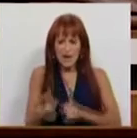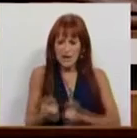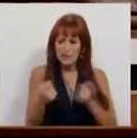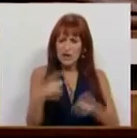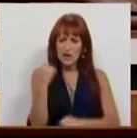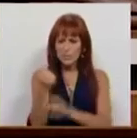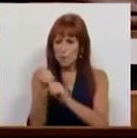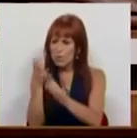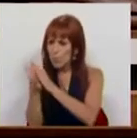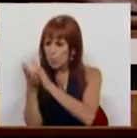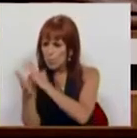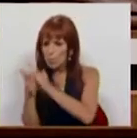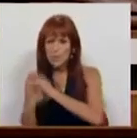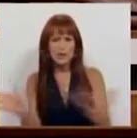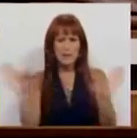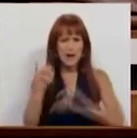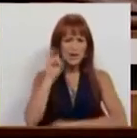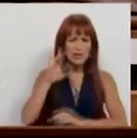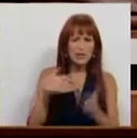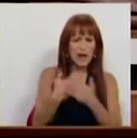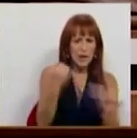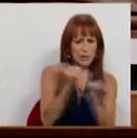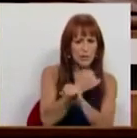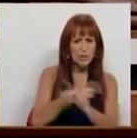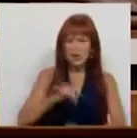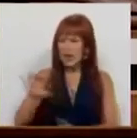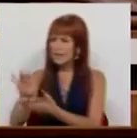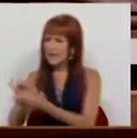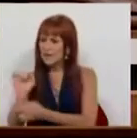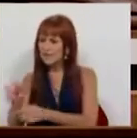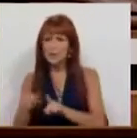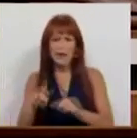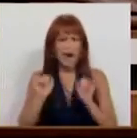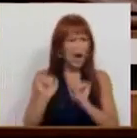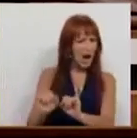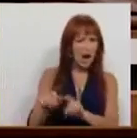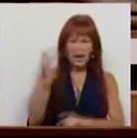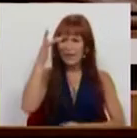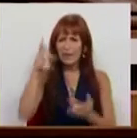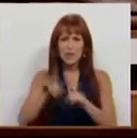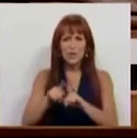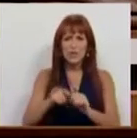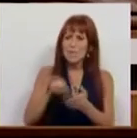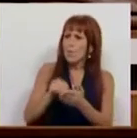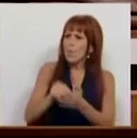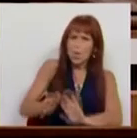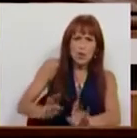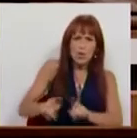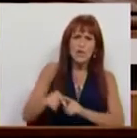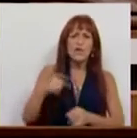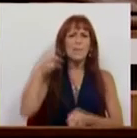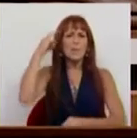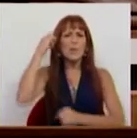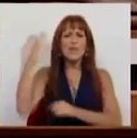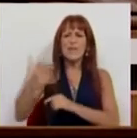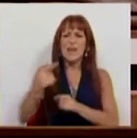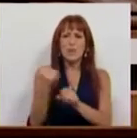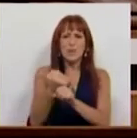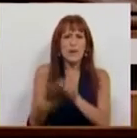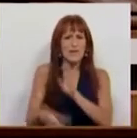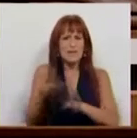e criação de emprego, com mais valor para o trabalho e para o capital, recusando a fatalidade do empobrecimento e da erosão dos direitos de